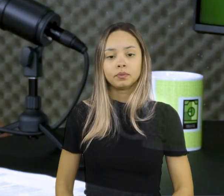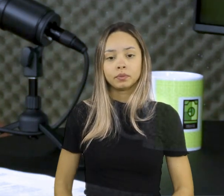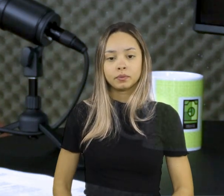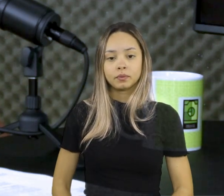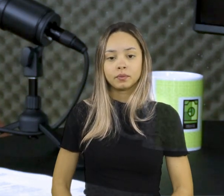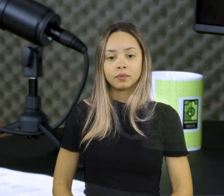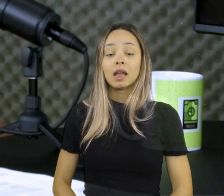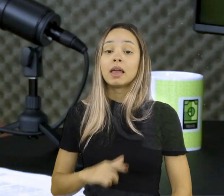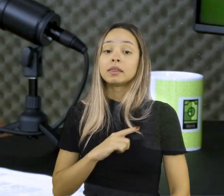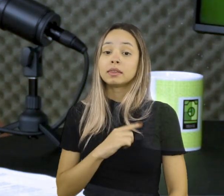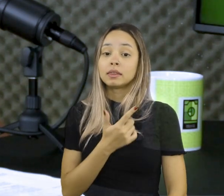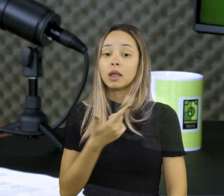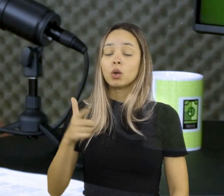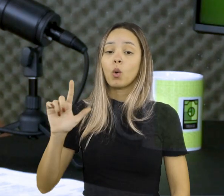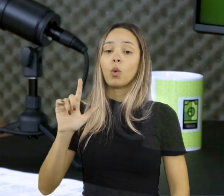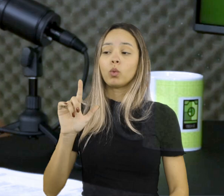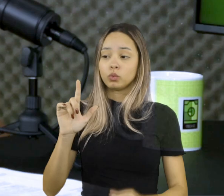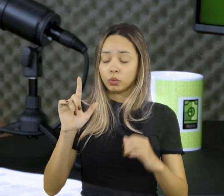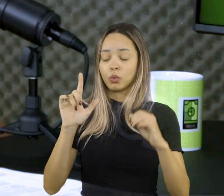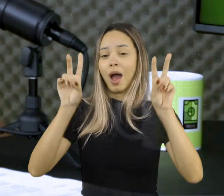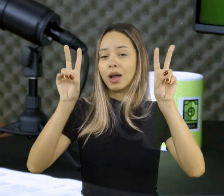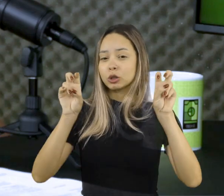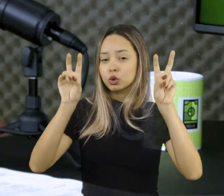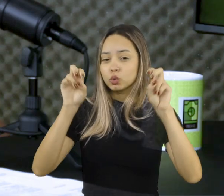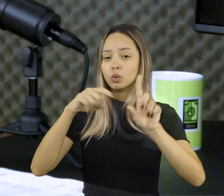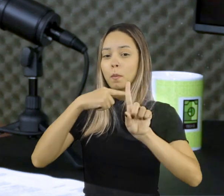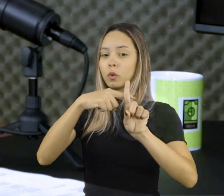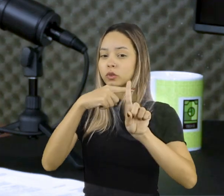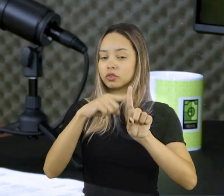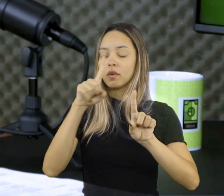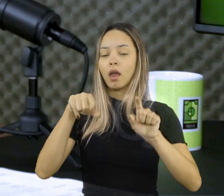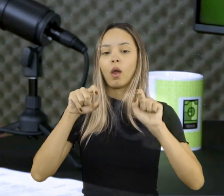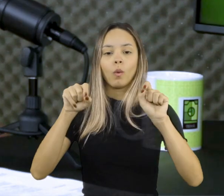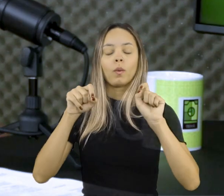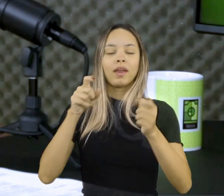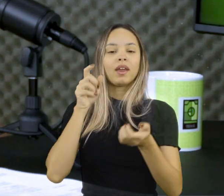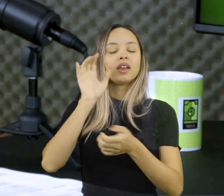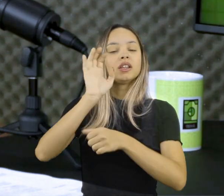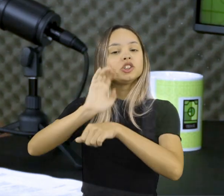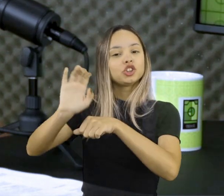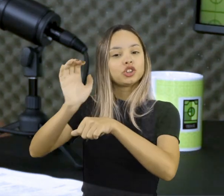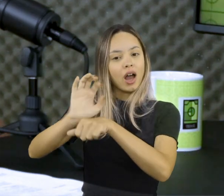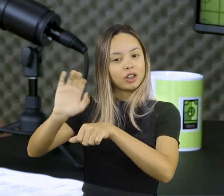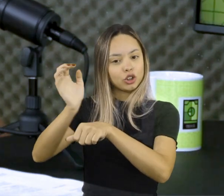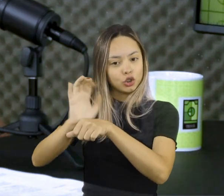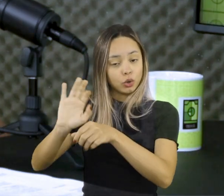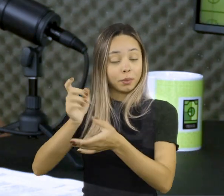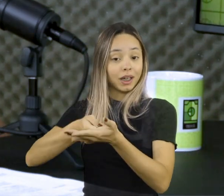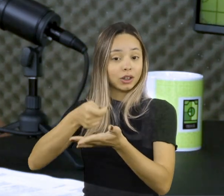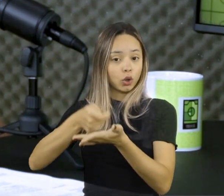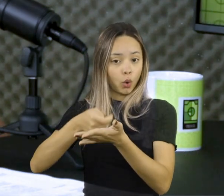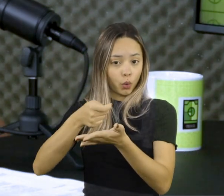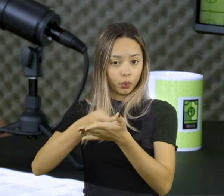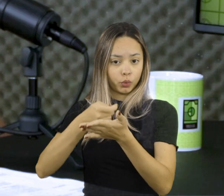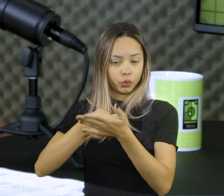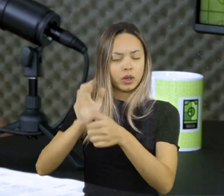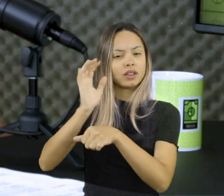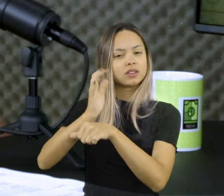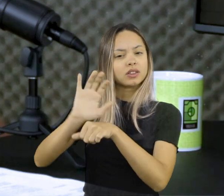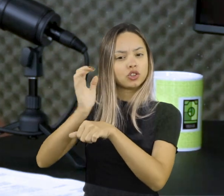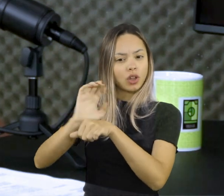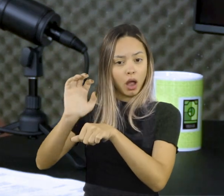outro ponto positivo, que é o estágio curricular obrigatório. O estágio curricular